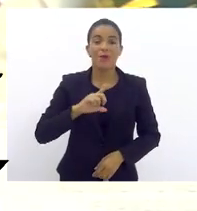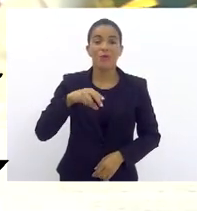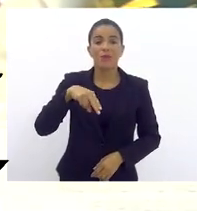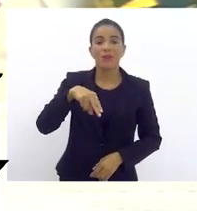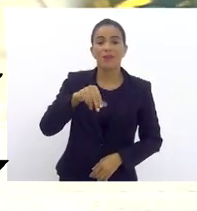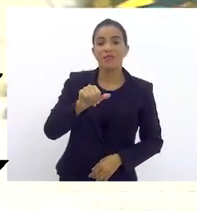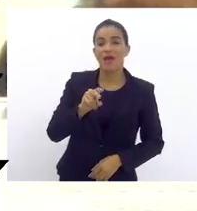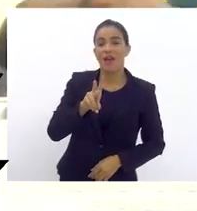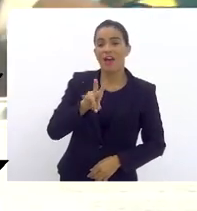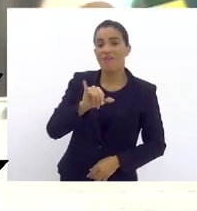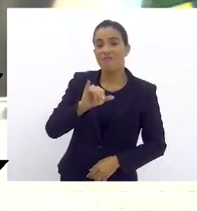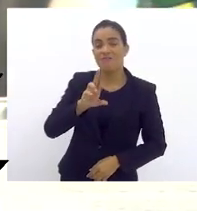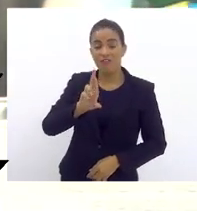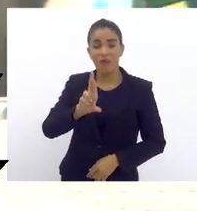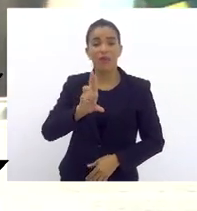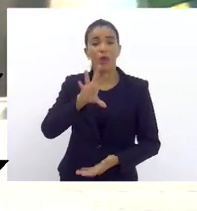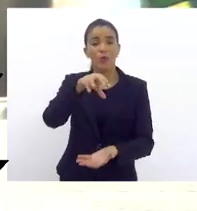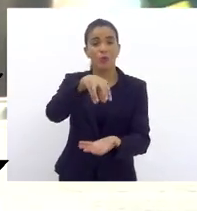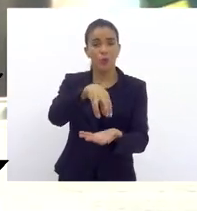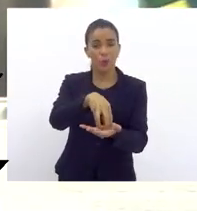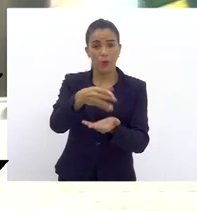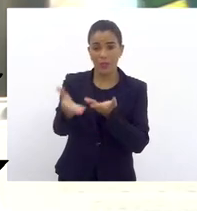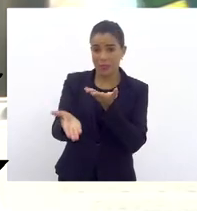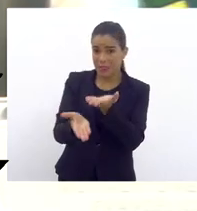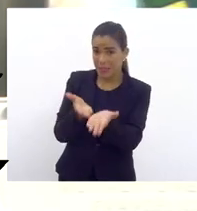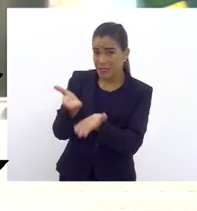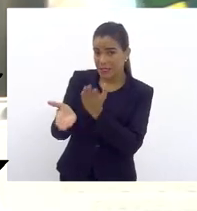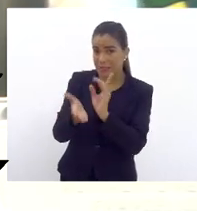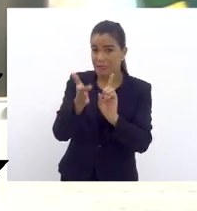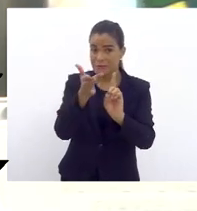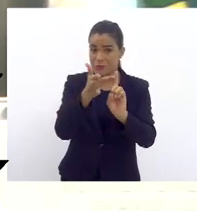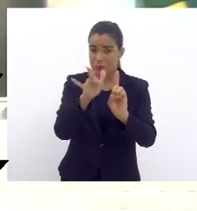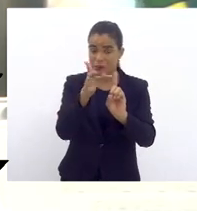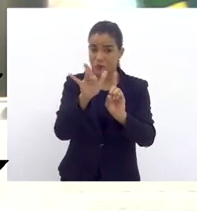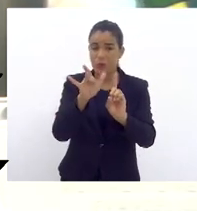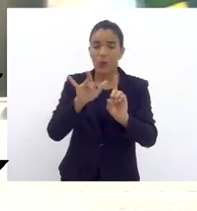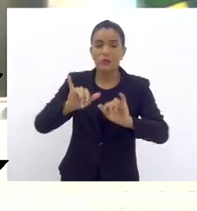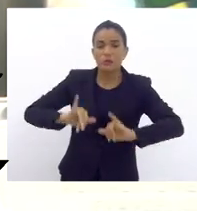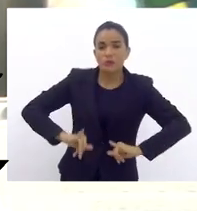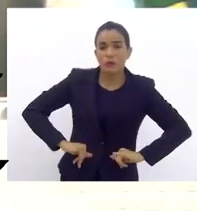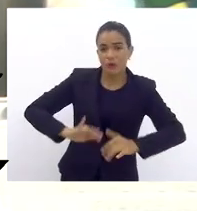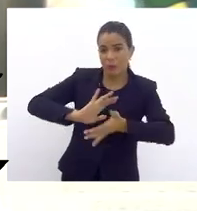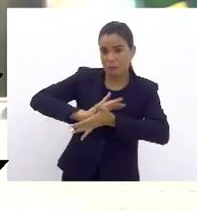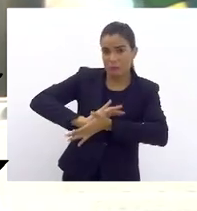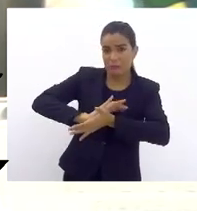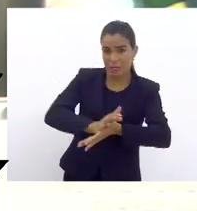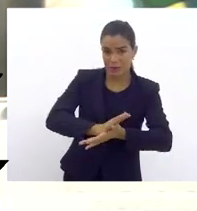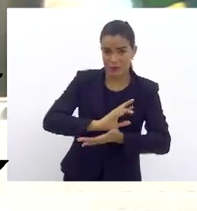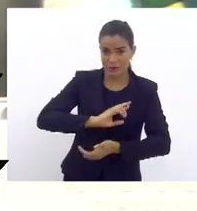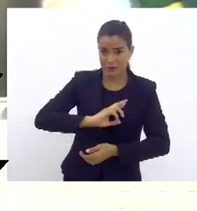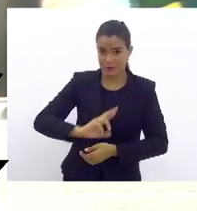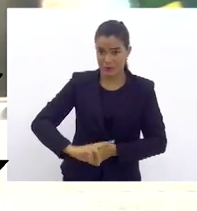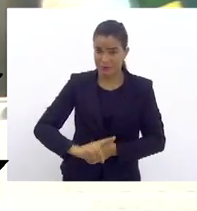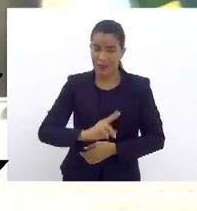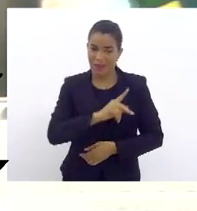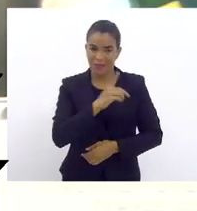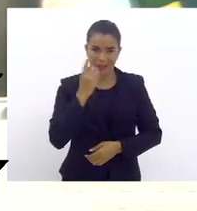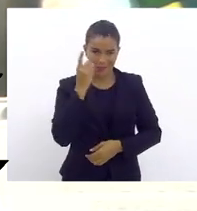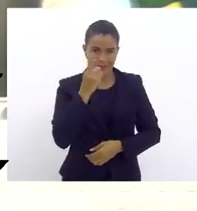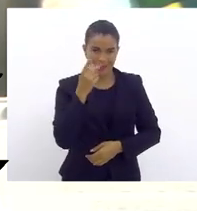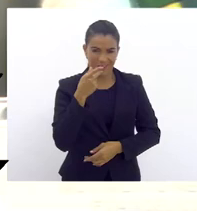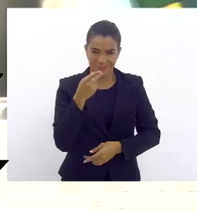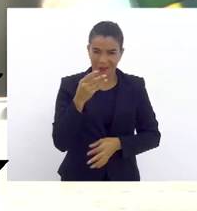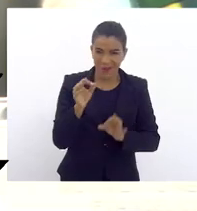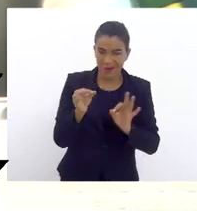que são os núcleos de atendimento às vítimas de intolerância bem citados aqui pela deputada e